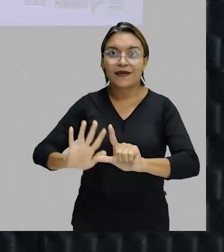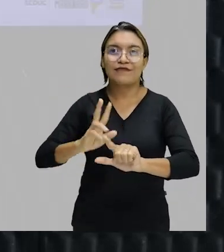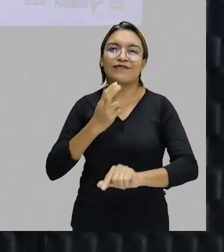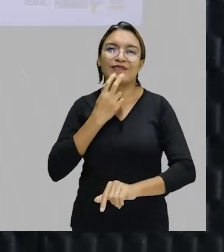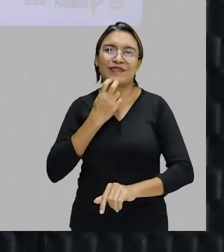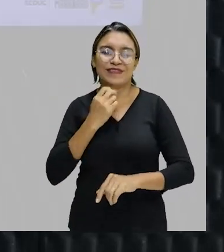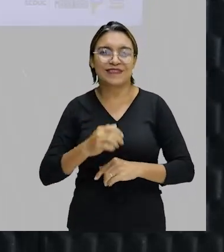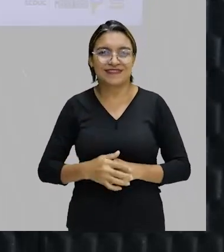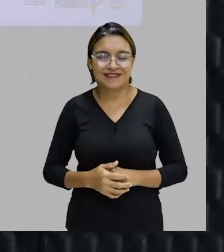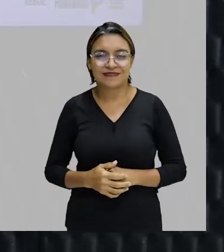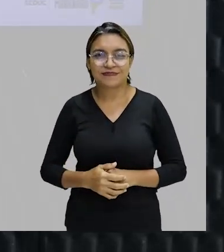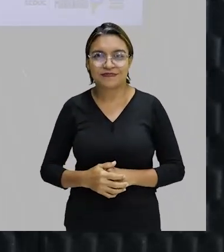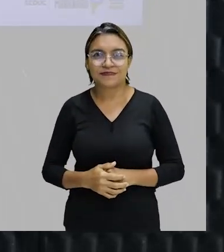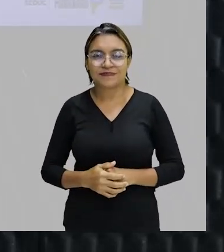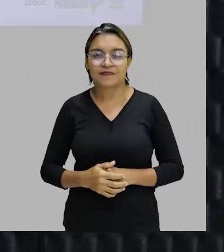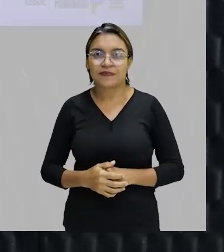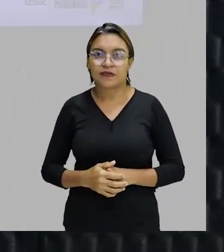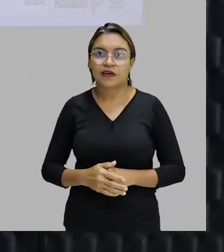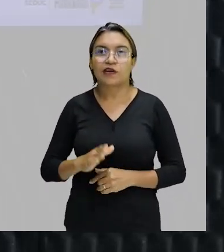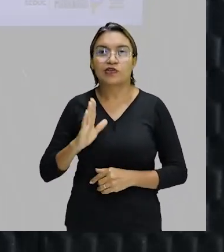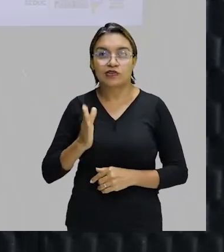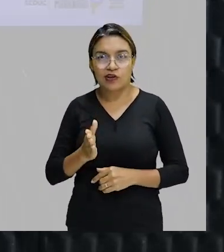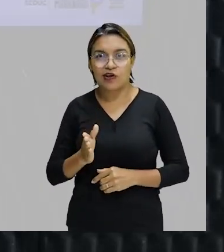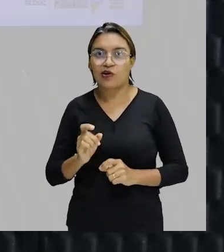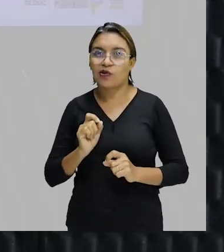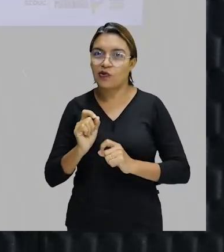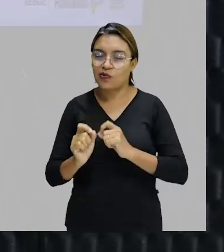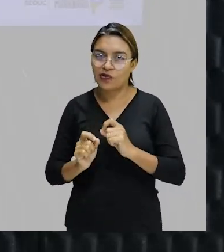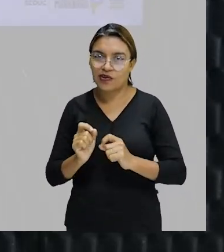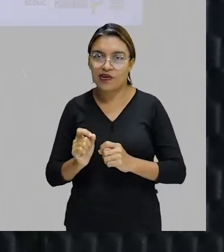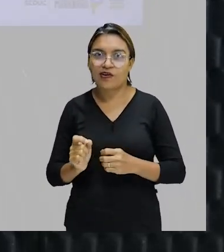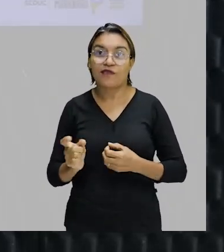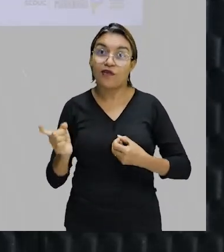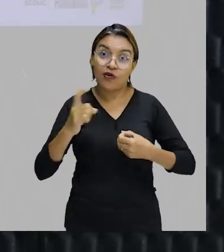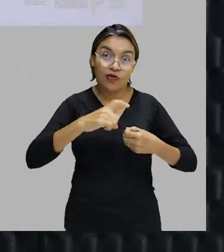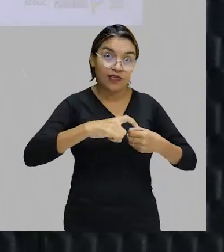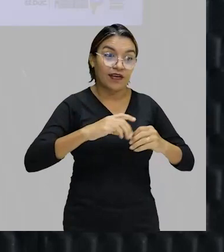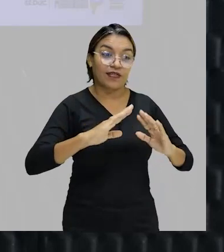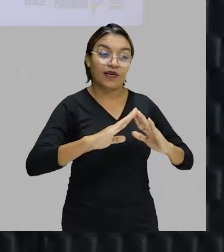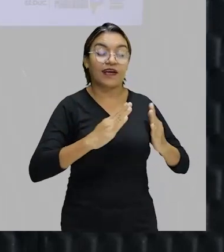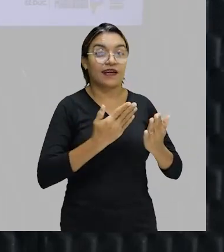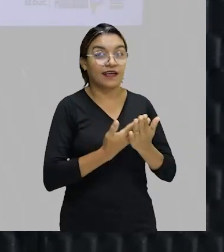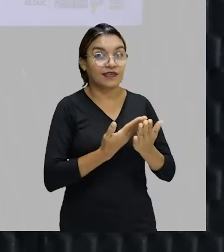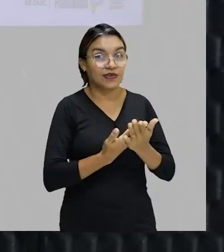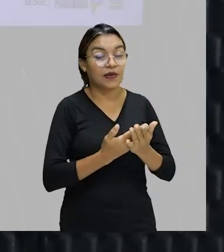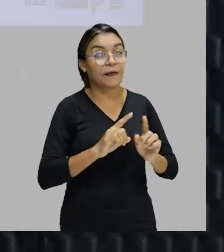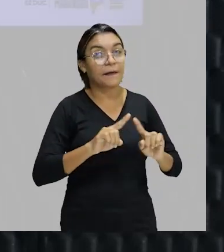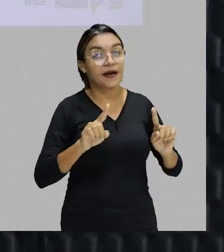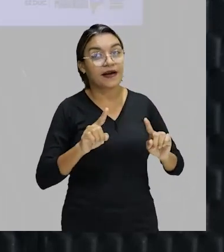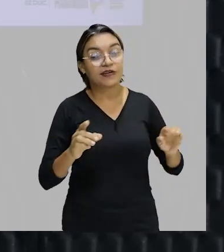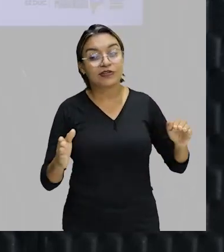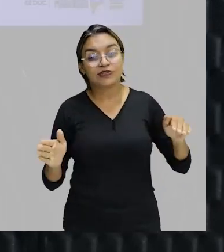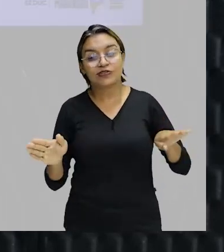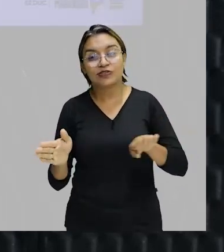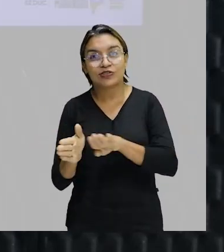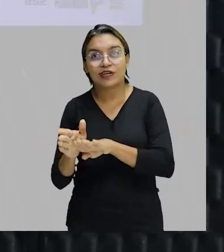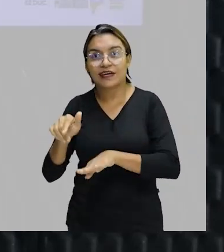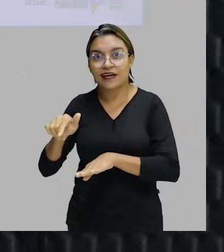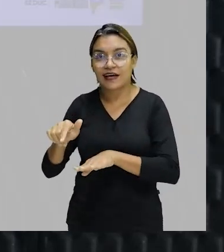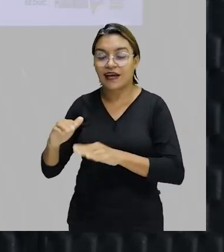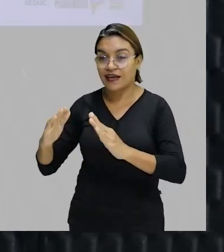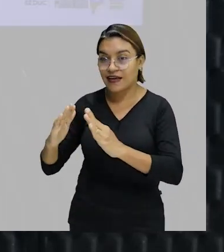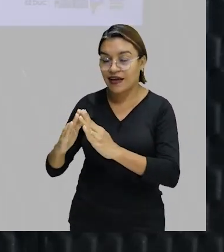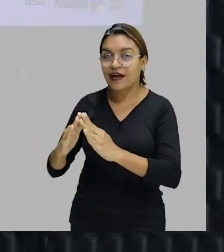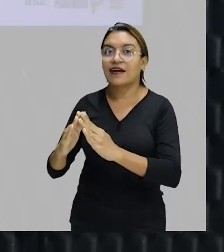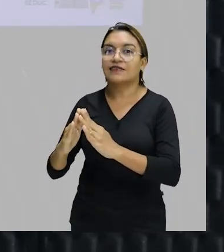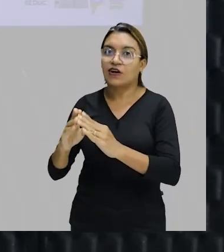Dias. Embora, claro, nós já estejamos voltando, né, ao ambiente escolar, mas quando tu chega em casa, dá para continuar aprendendo, nos